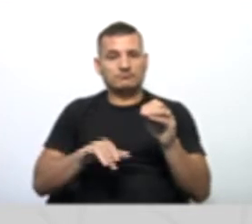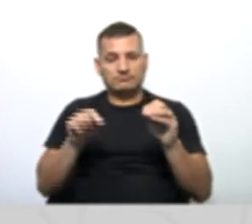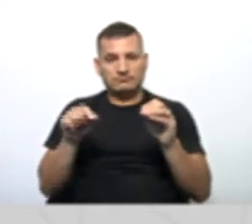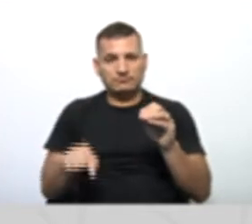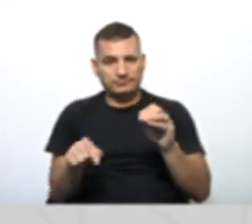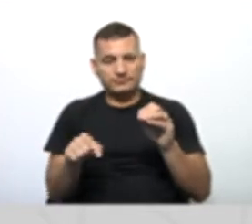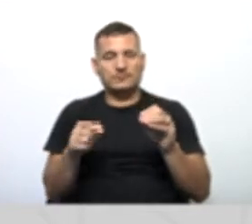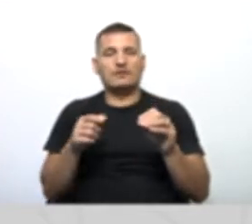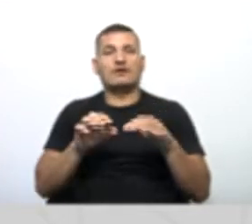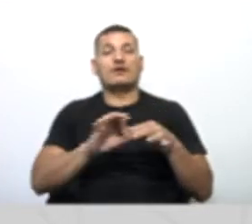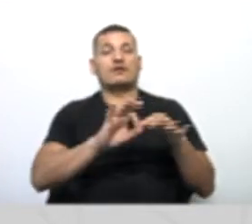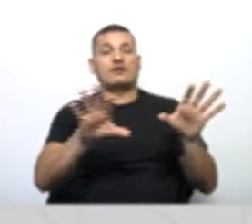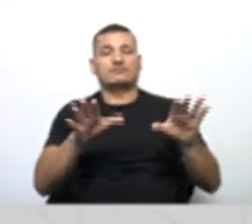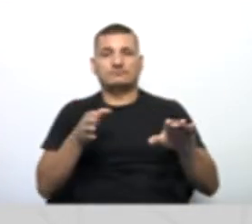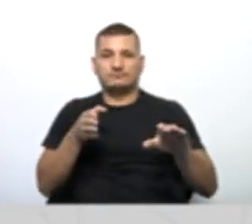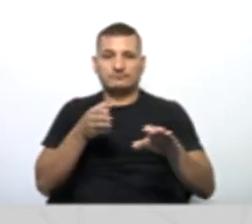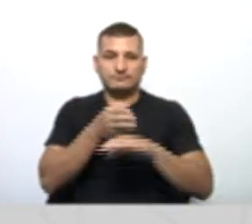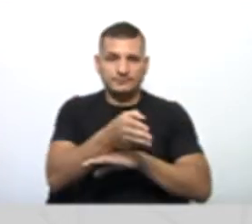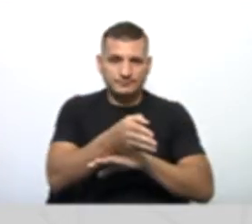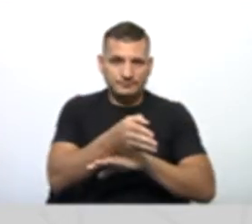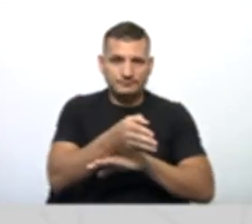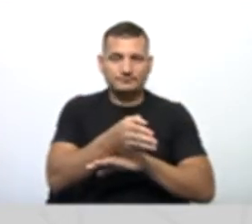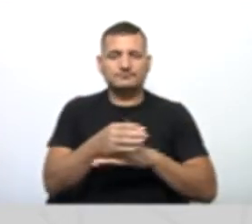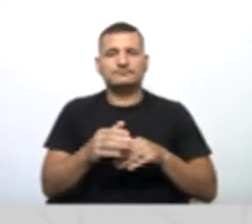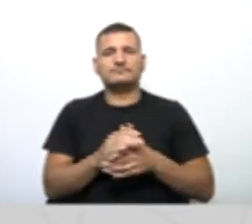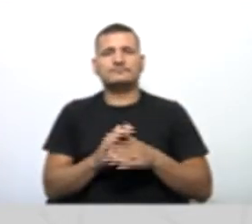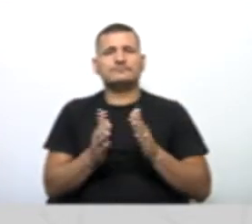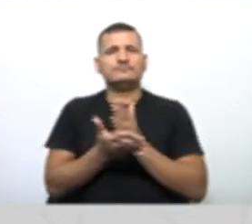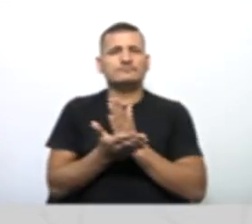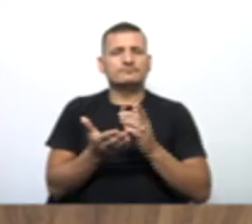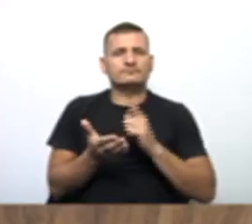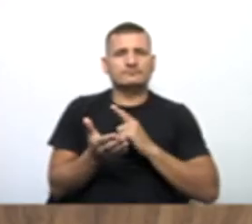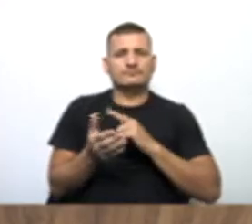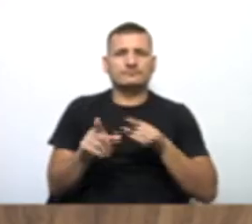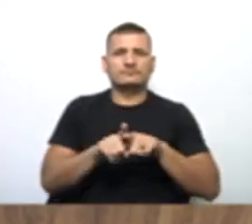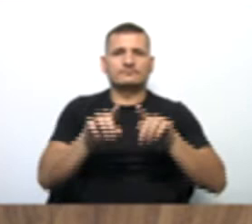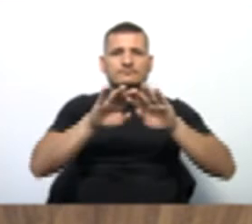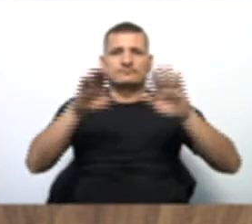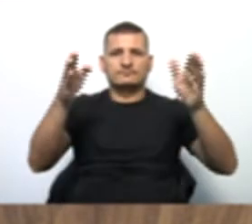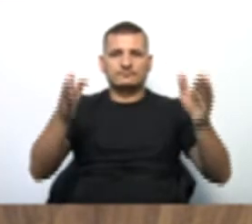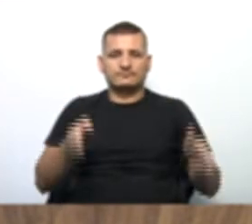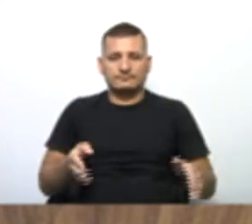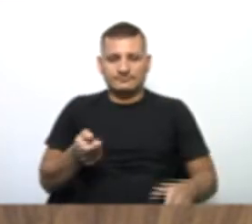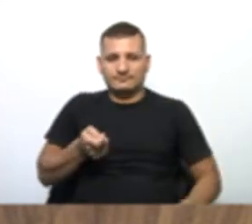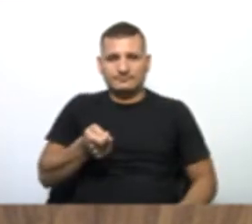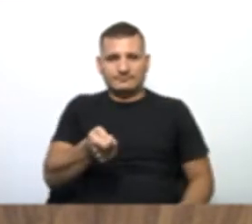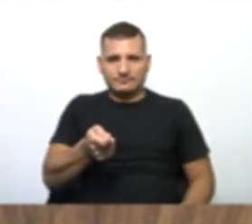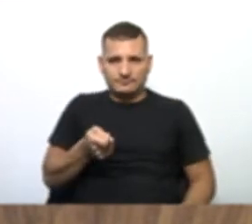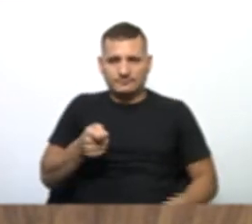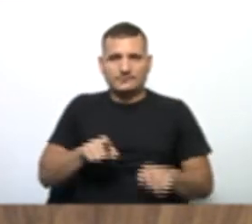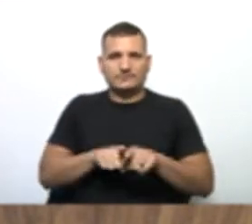senha alfanumérica. Aí tem alguns caixas eletrônicos que já estão mais preparados, que eles pedem a senha